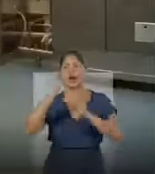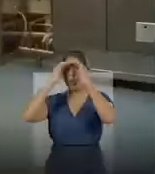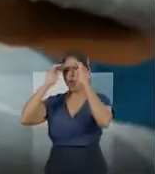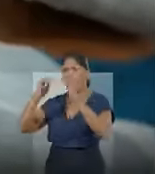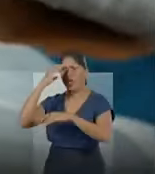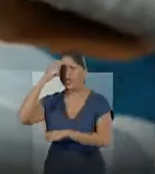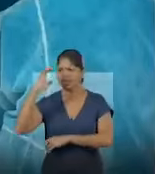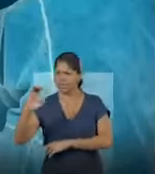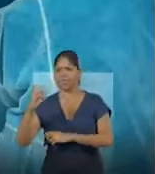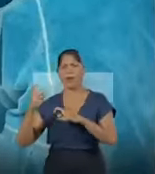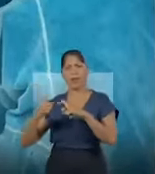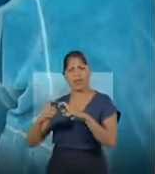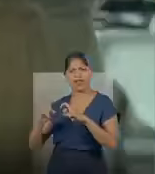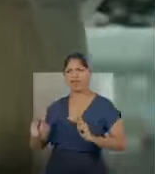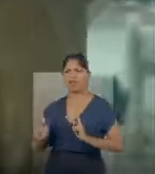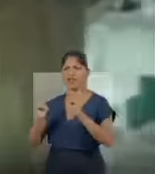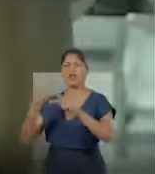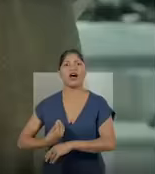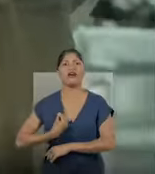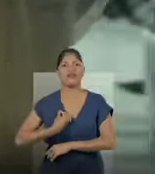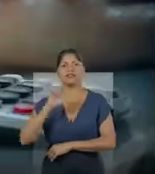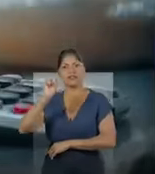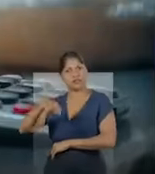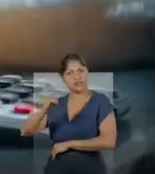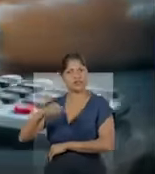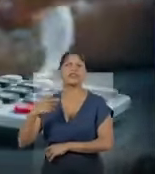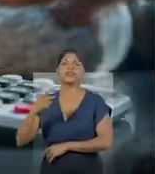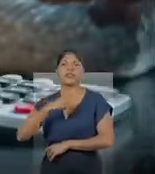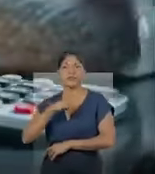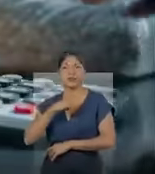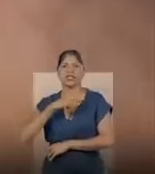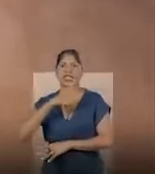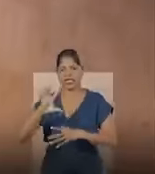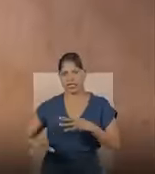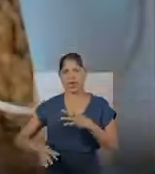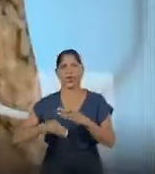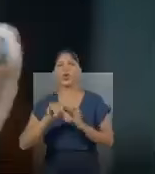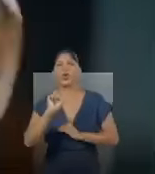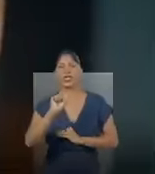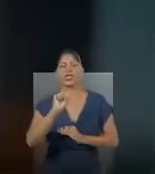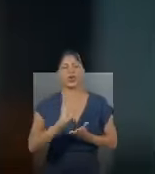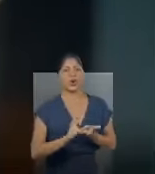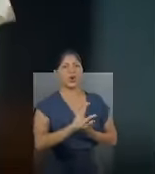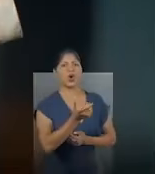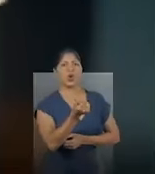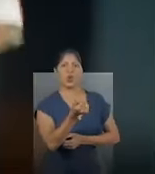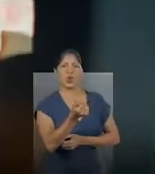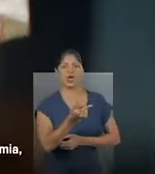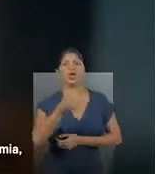ciência, respeitar a medicina, valorizar a vida. Tudo isso sem deixar de investir no fortalecimento da